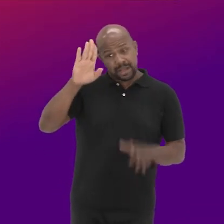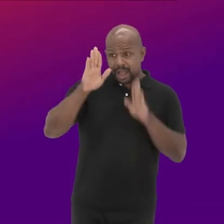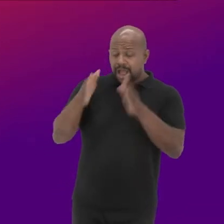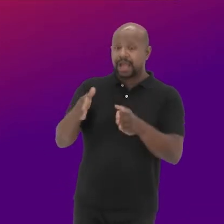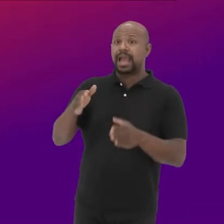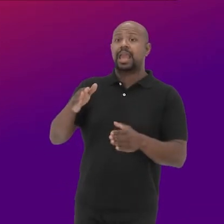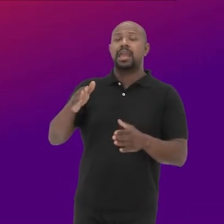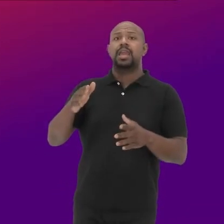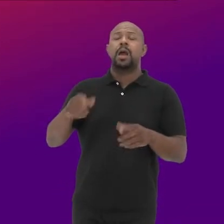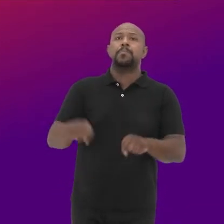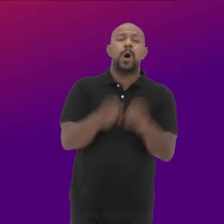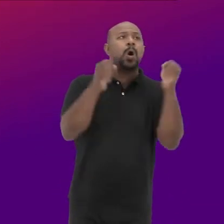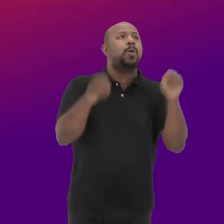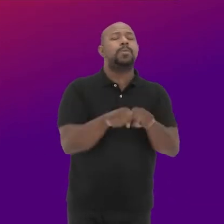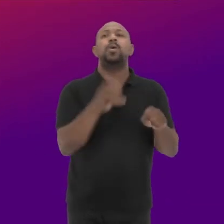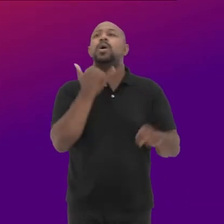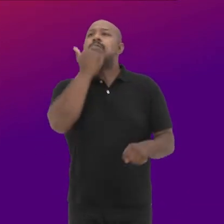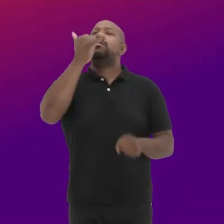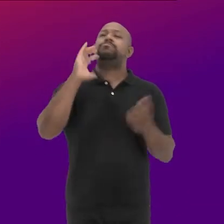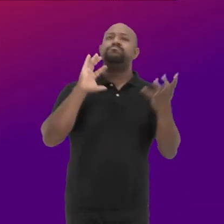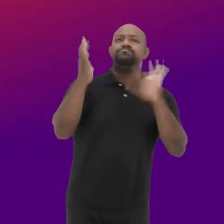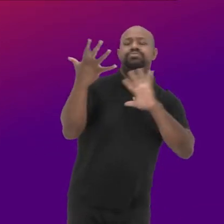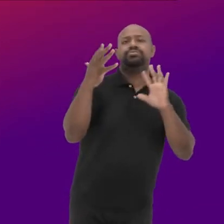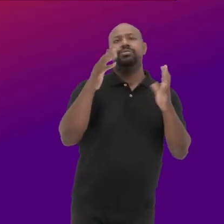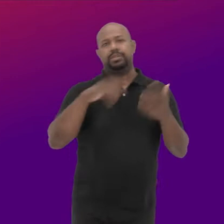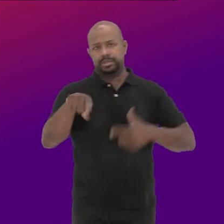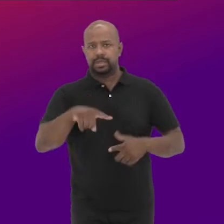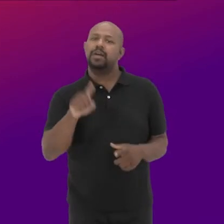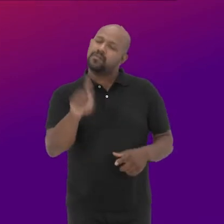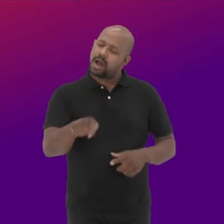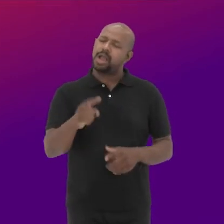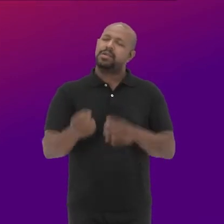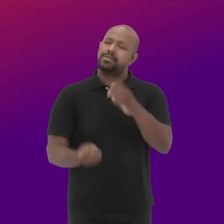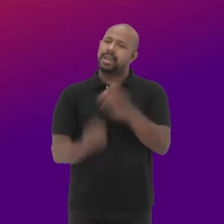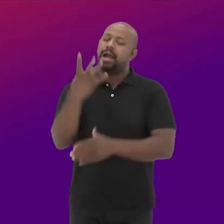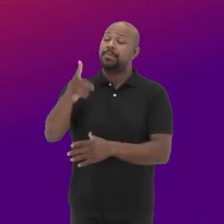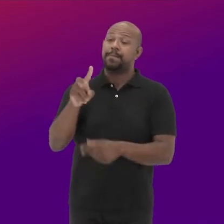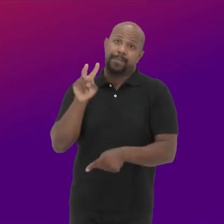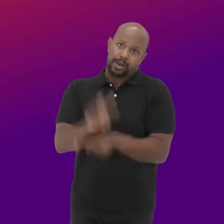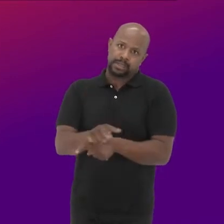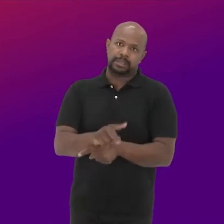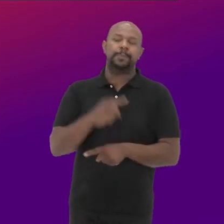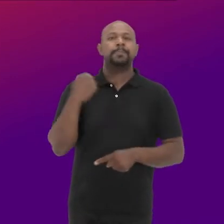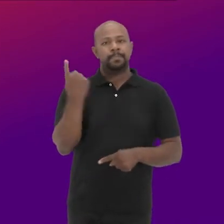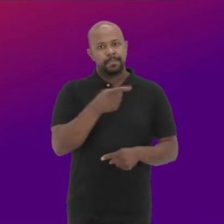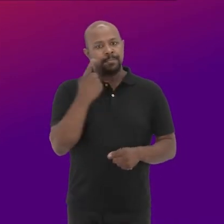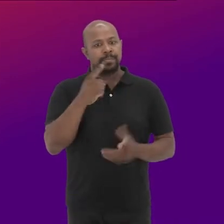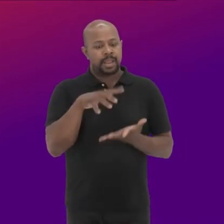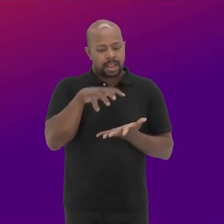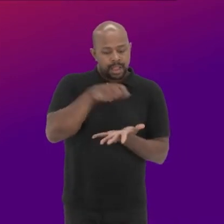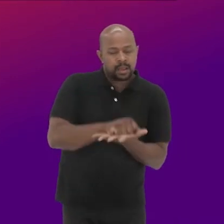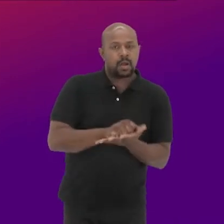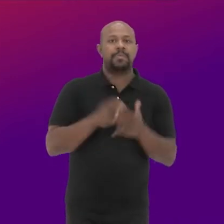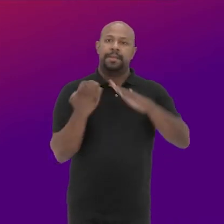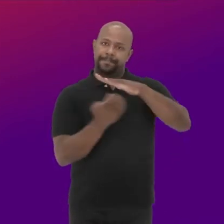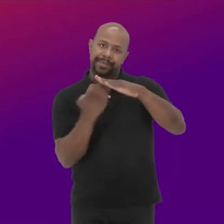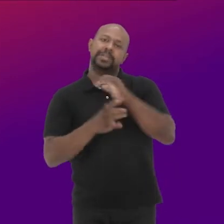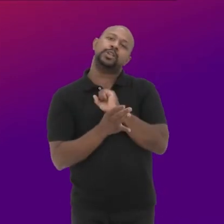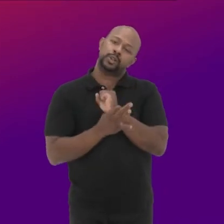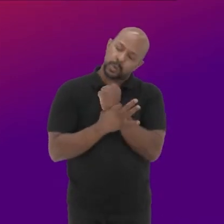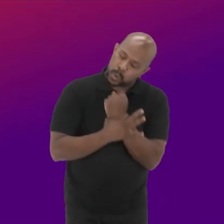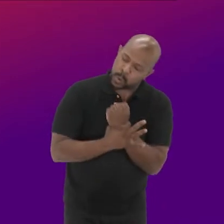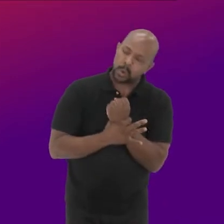desastres naturais. Ela foi criada para ser uma ferramenta de proteção. Nós nos registramos como uma empresa